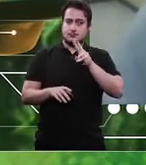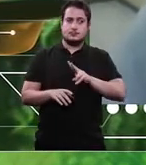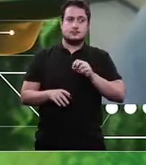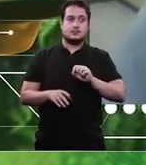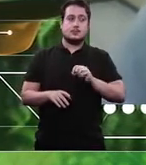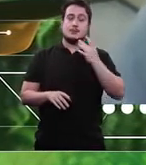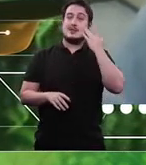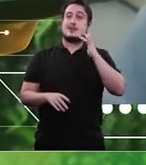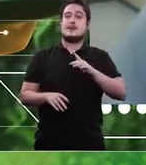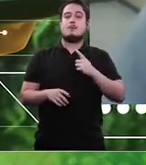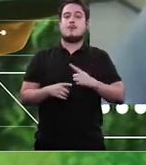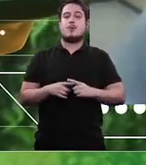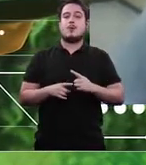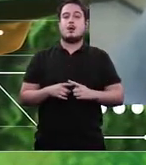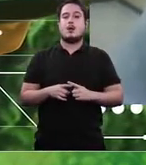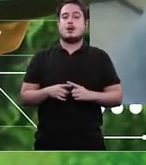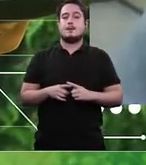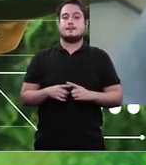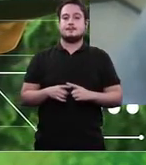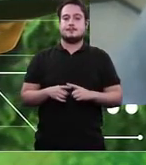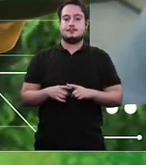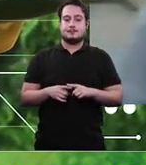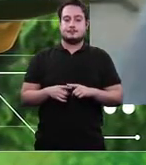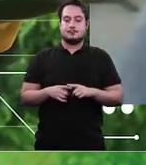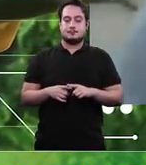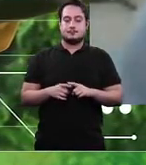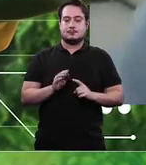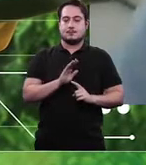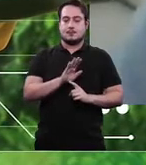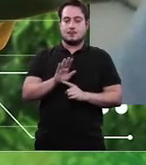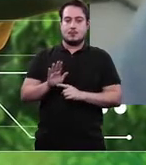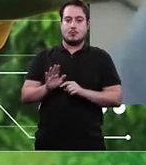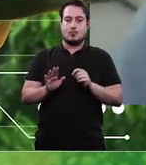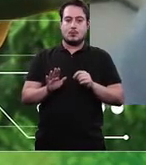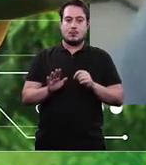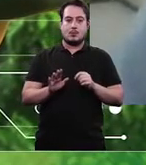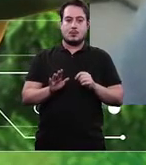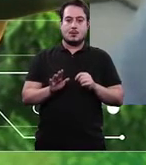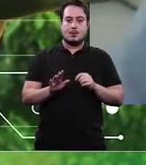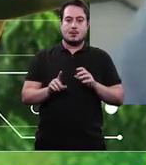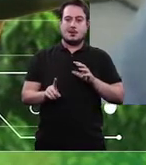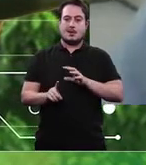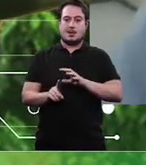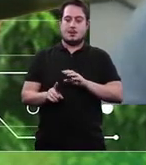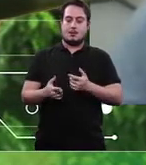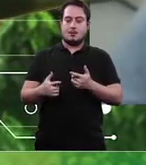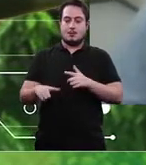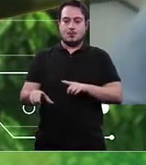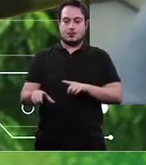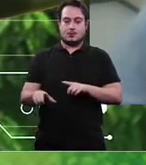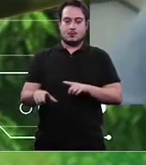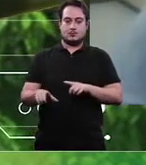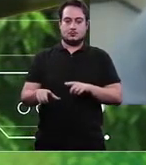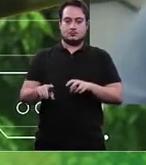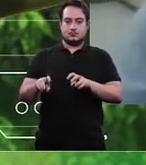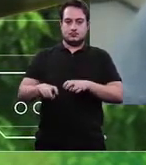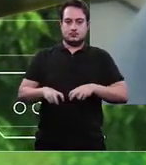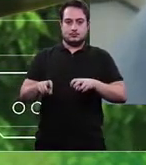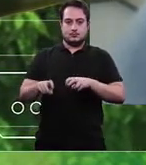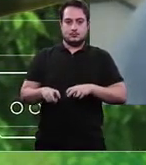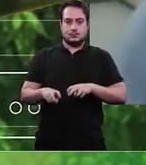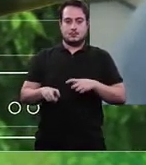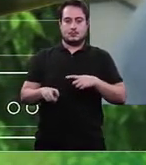eu não sei por quê, que vira uma conspiração contra o empreendedor, contra o empreendedorismo,